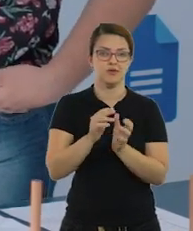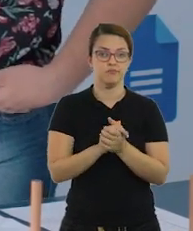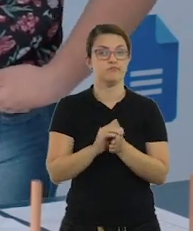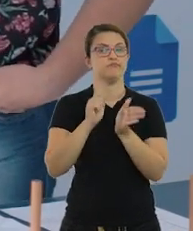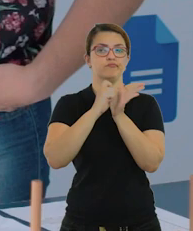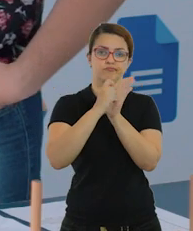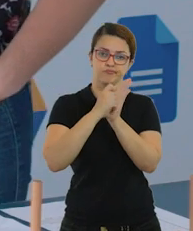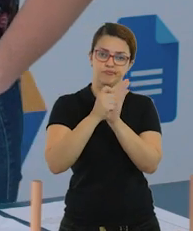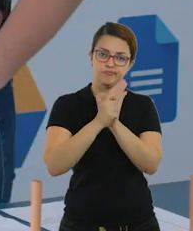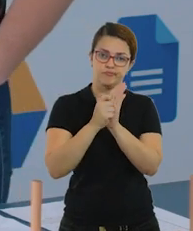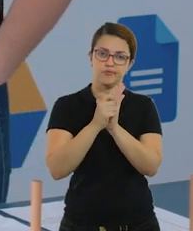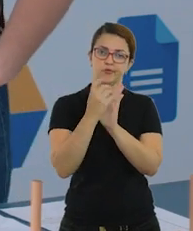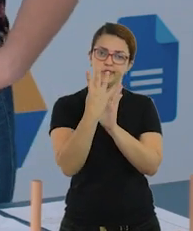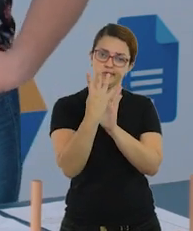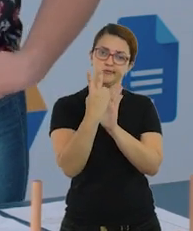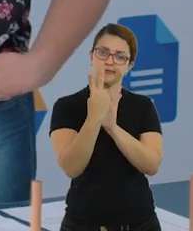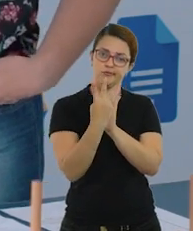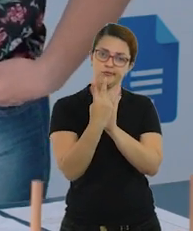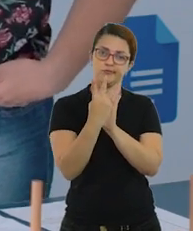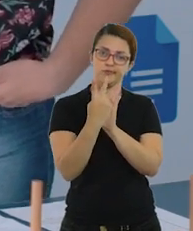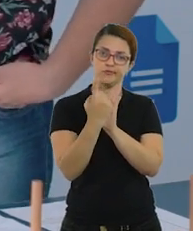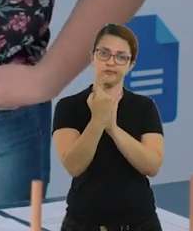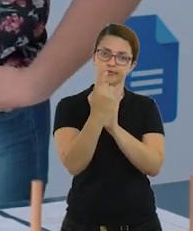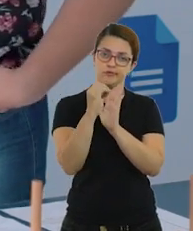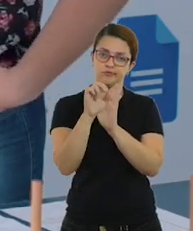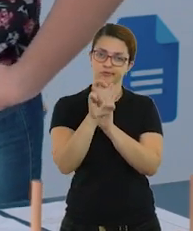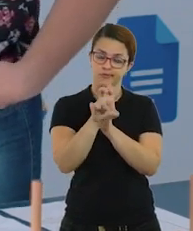juntos? Você vai escrever por extenso,